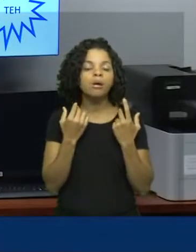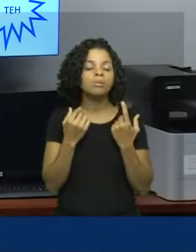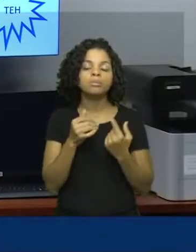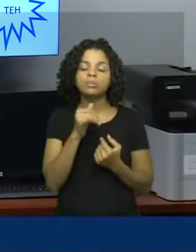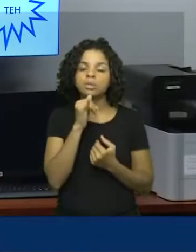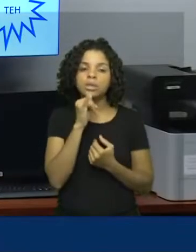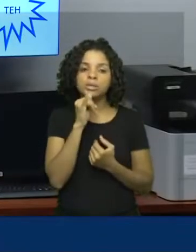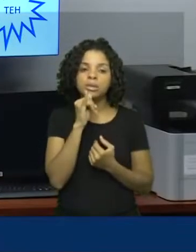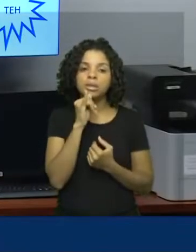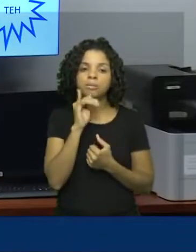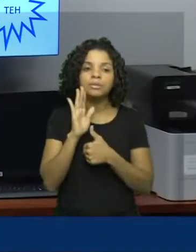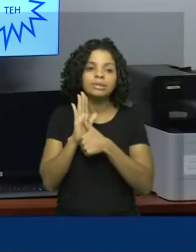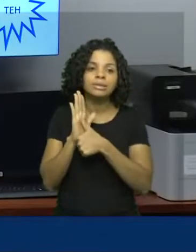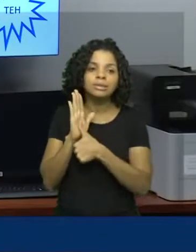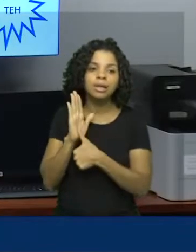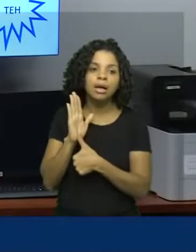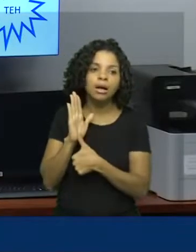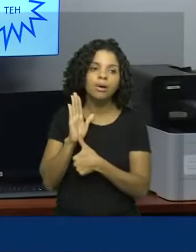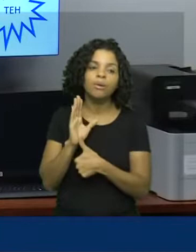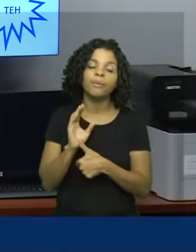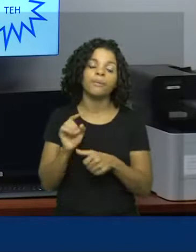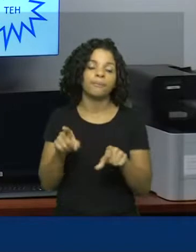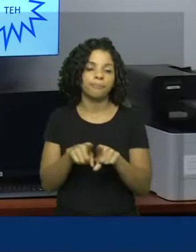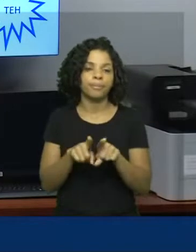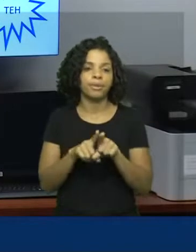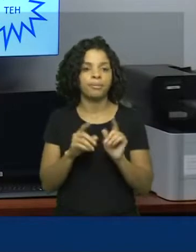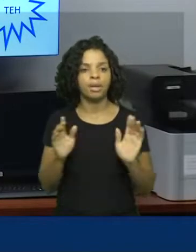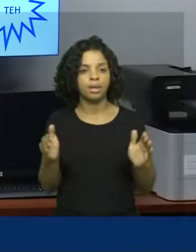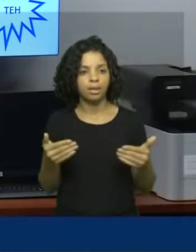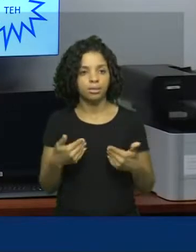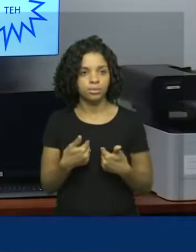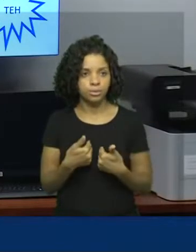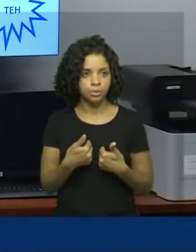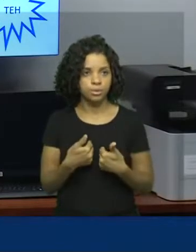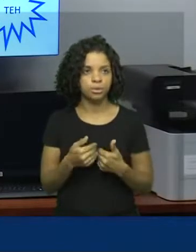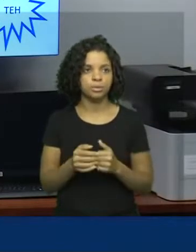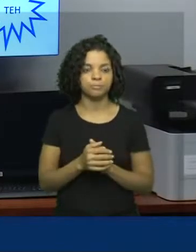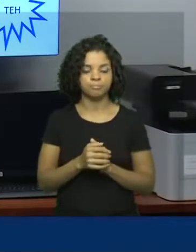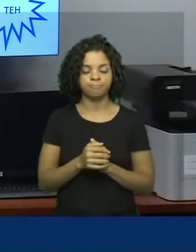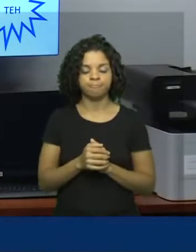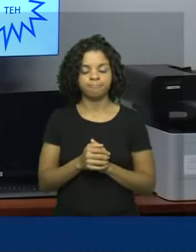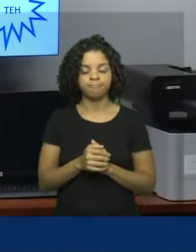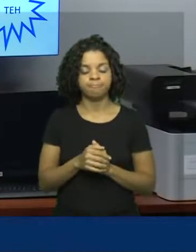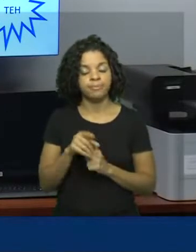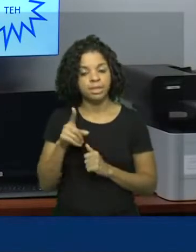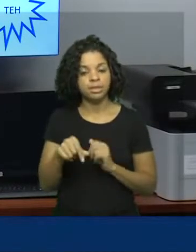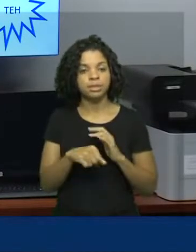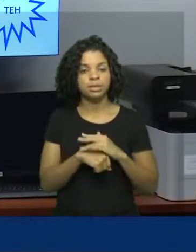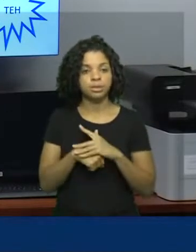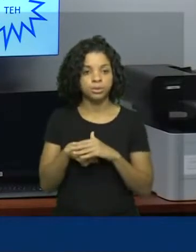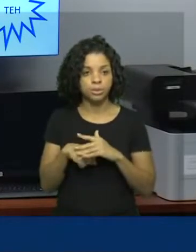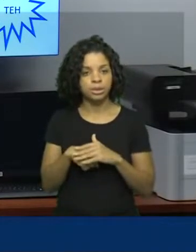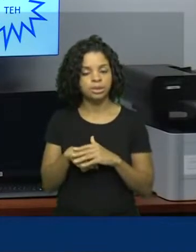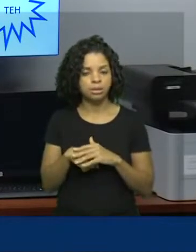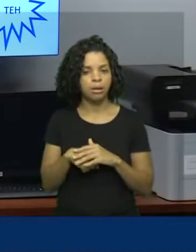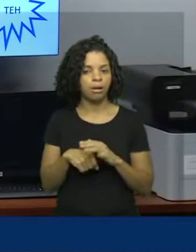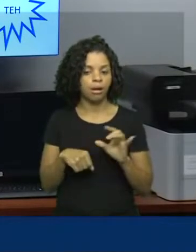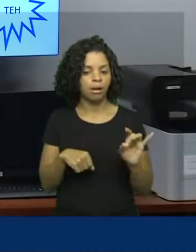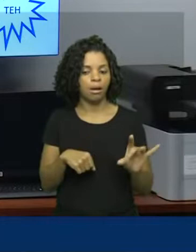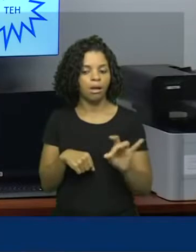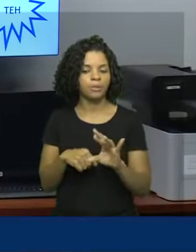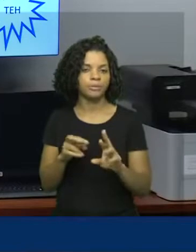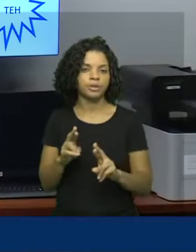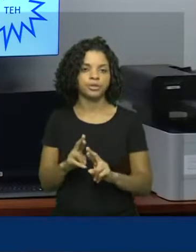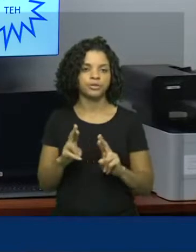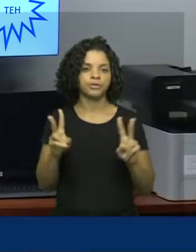no transtorno de espectro autista. Essas patologias têm peculiaridades individuais, mas elas